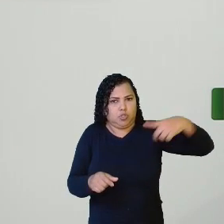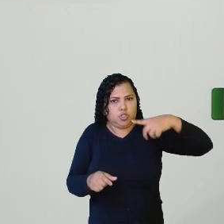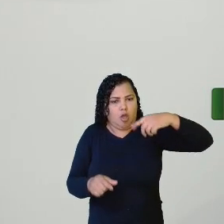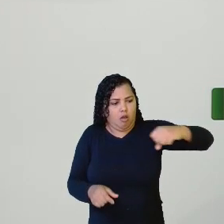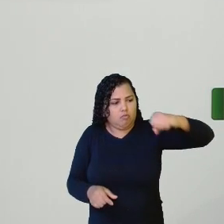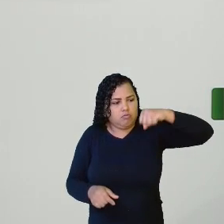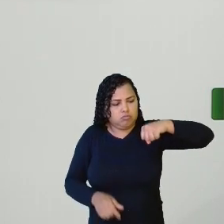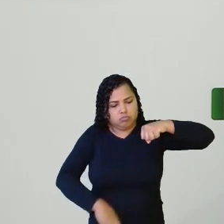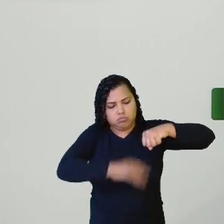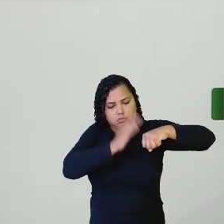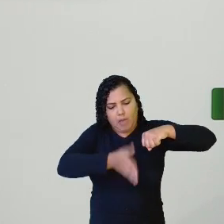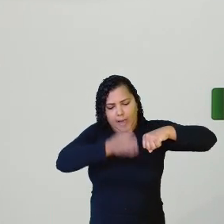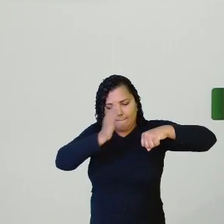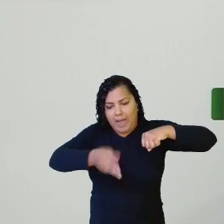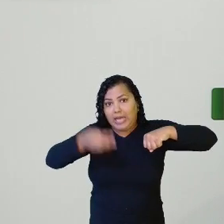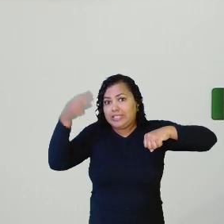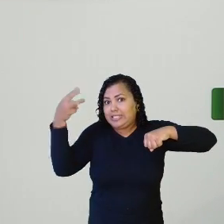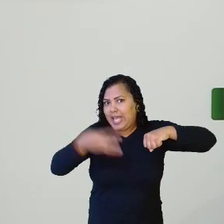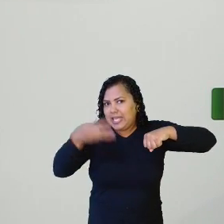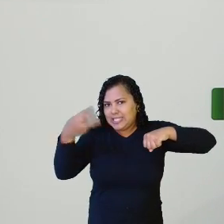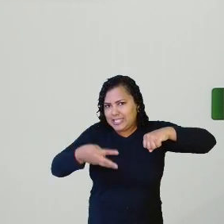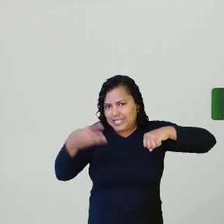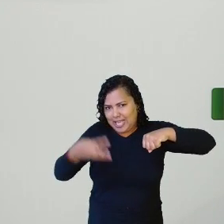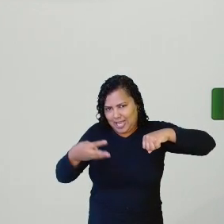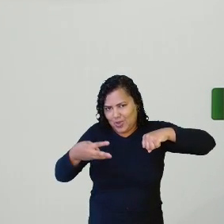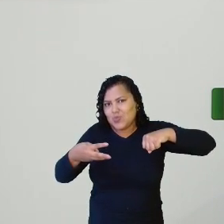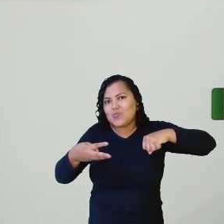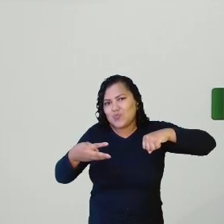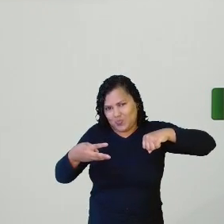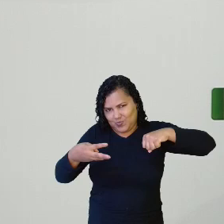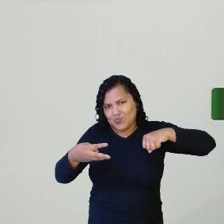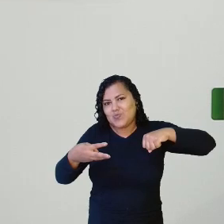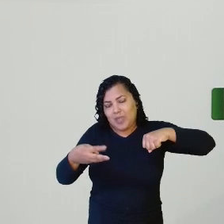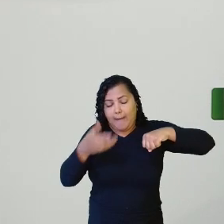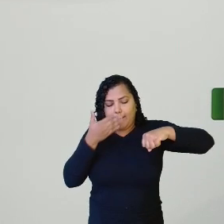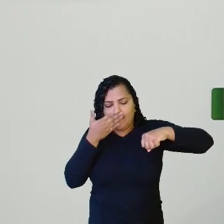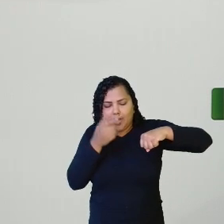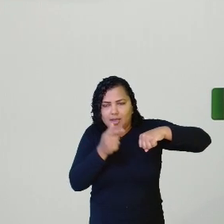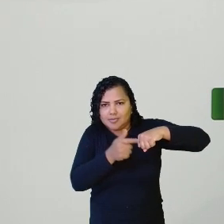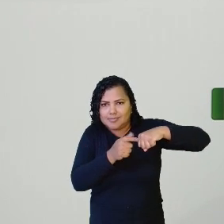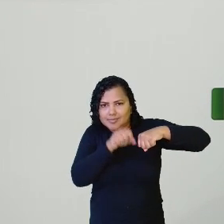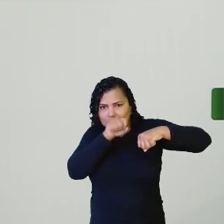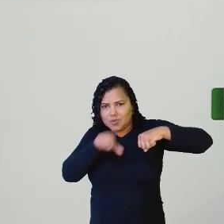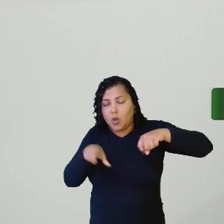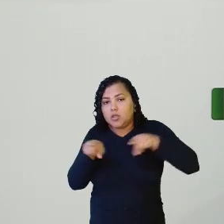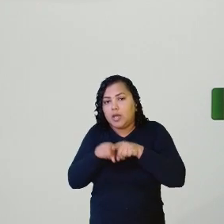gente aprendeu? Que o planeta Terra é o 5º maior planeta, é o 3º mais próximo